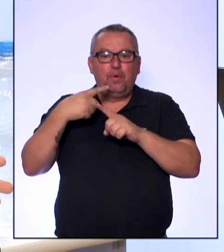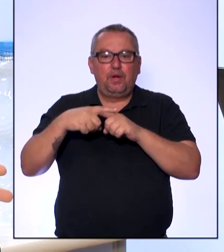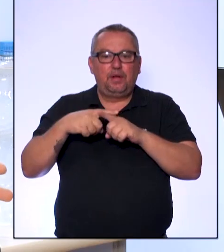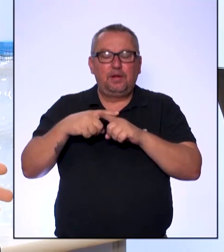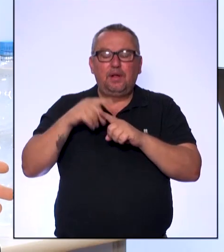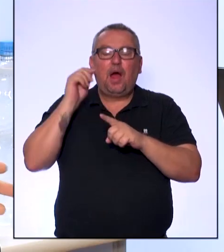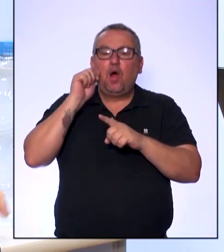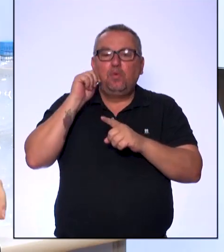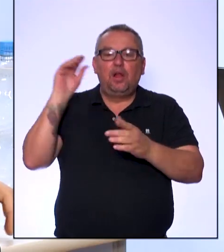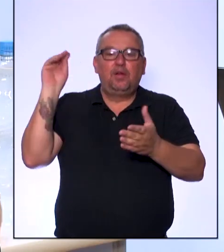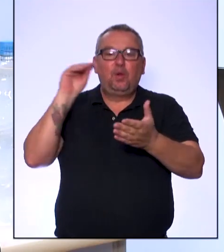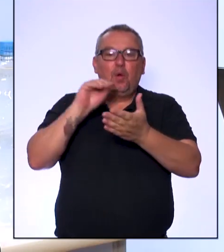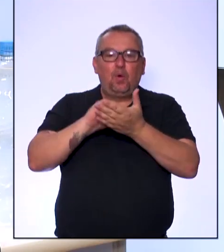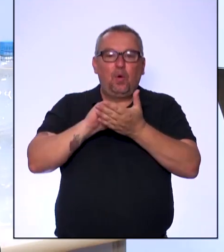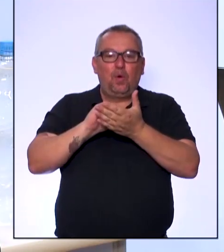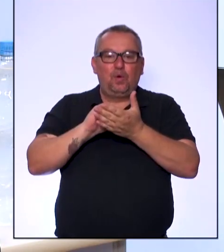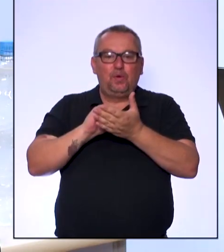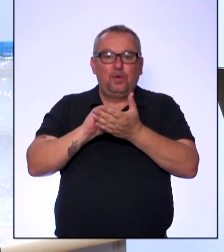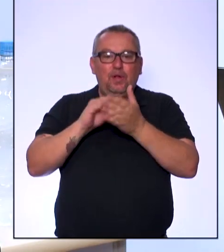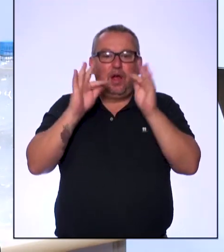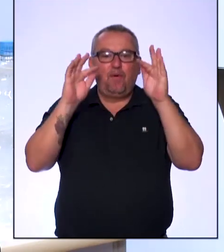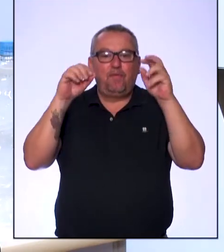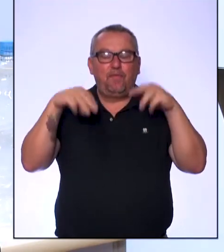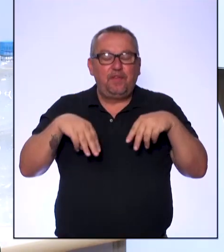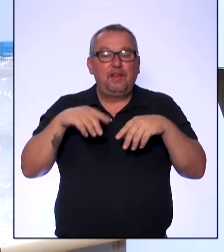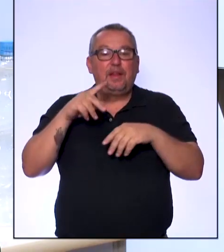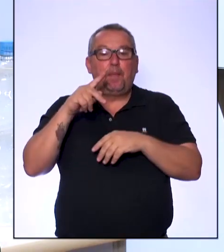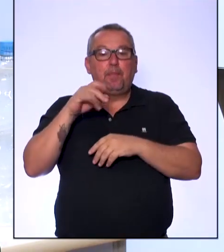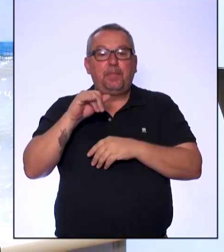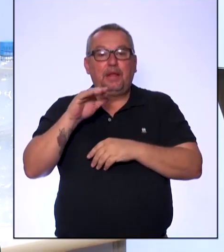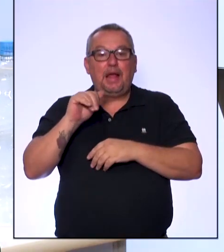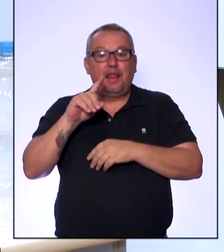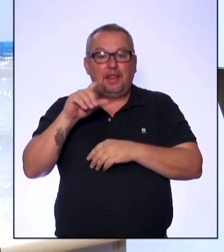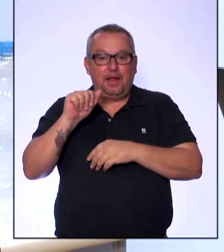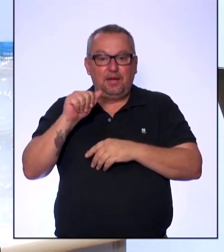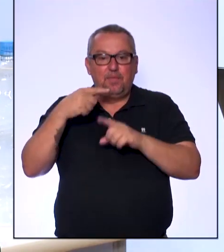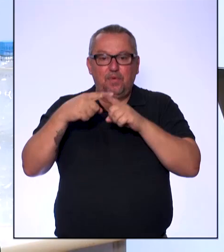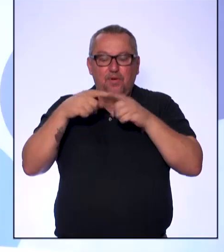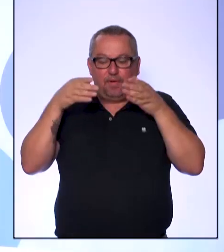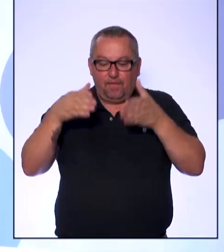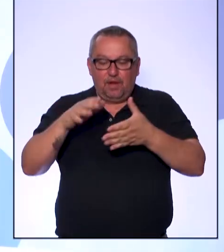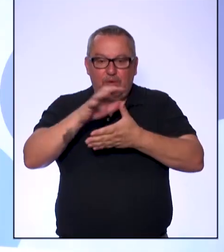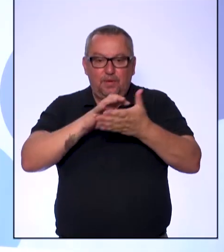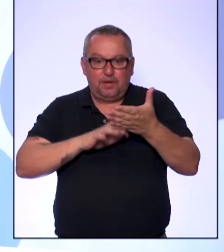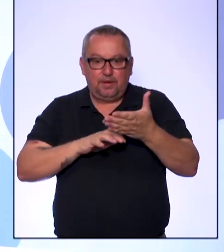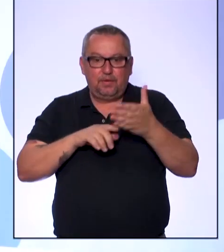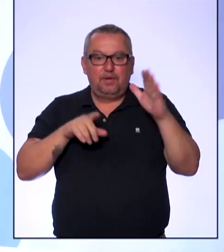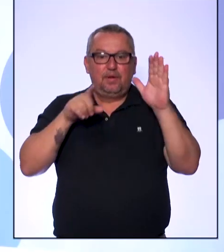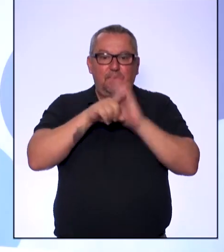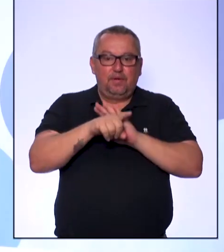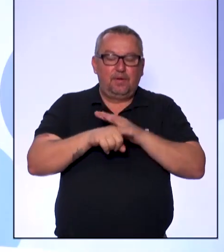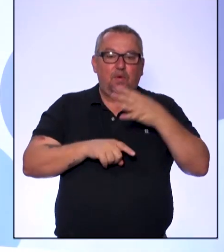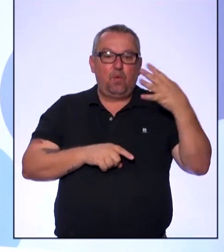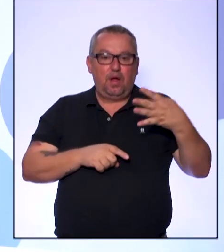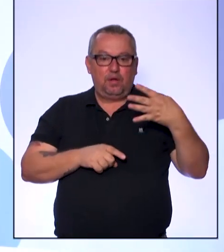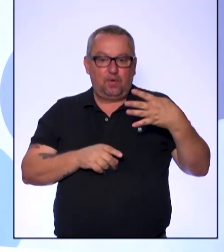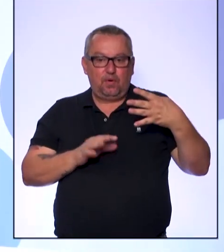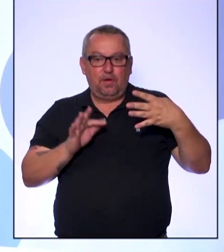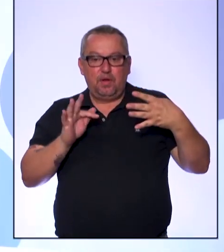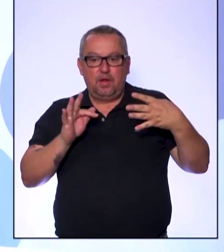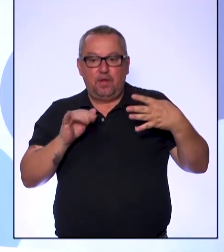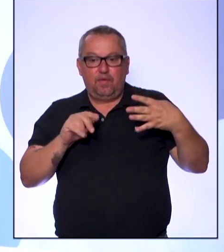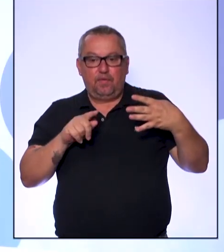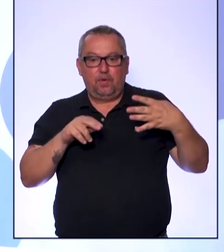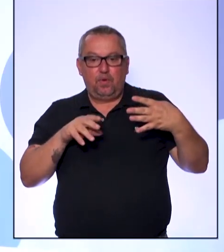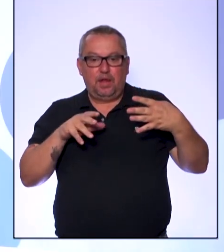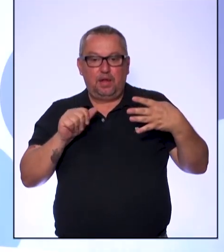da picada"? O que ela quer dizer? Então, vai remeter ao texto. Perfeito. E na pergunta 4, o sentido figurado. O